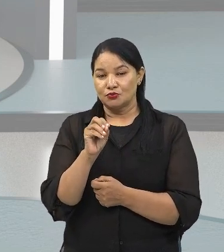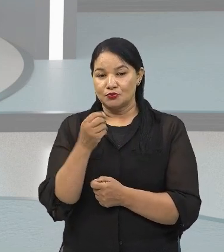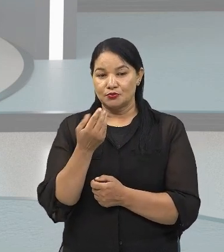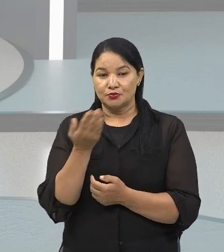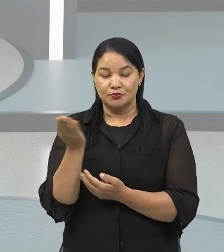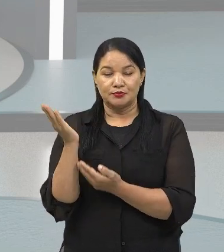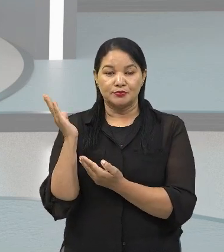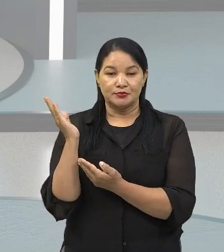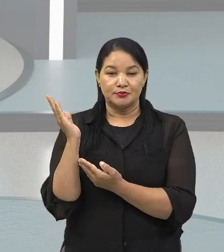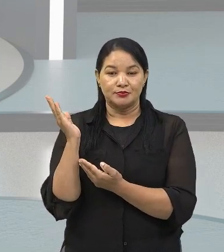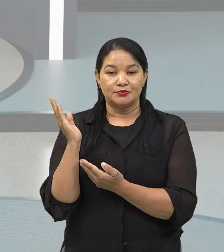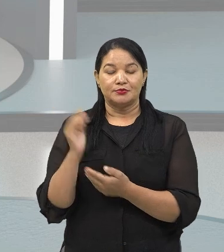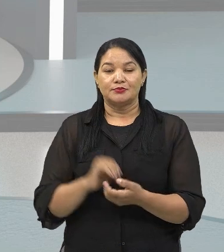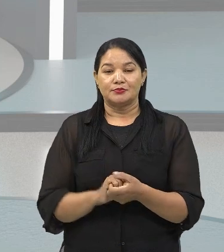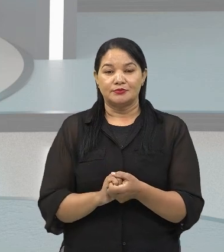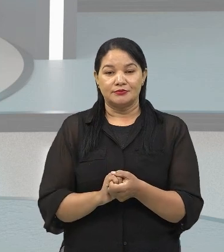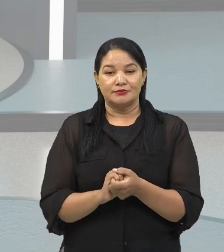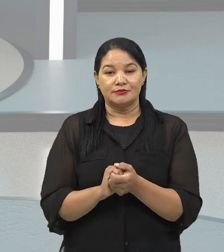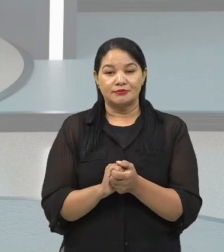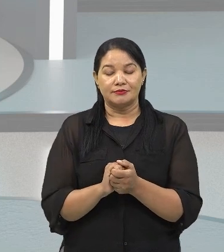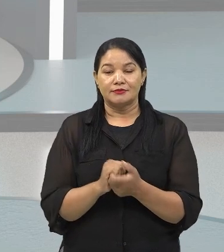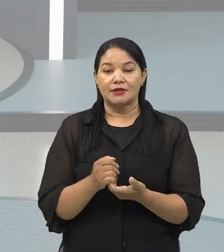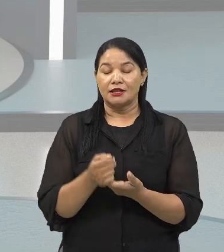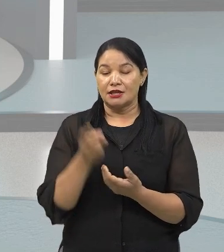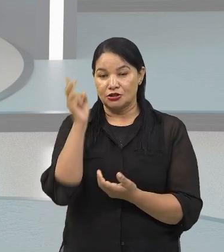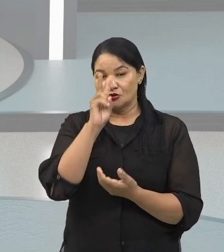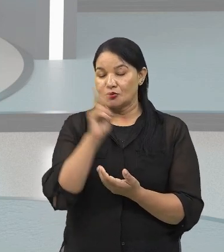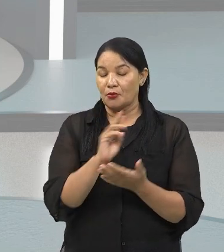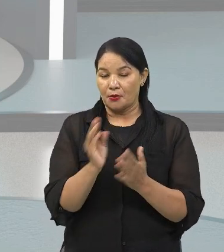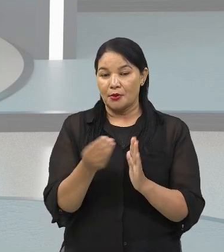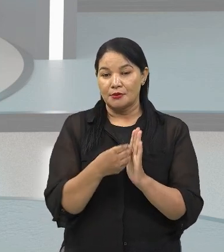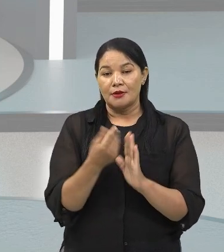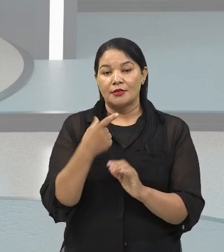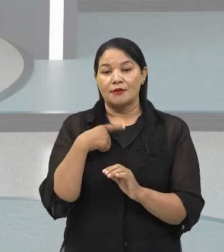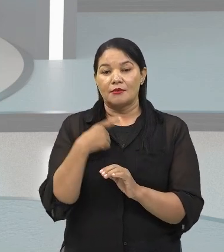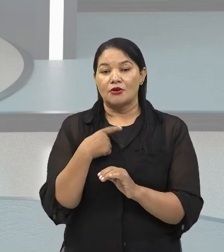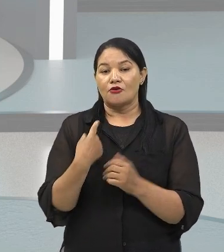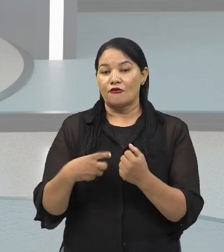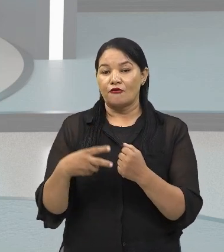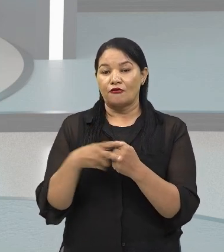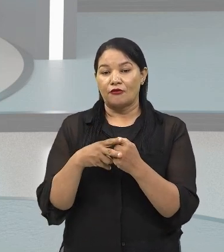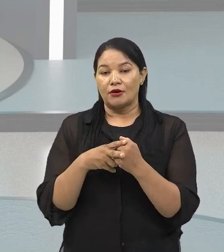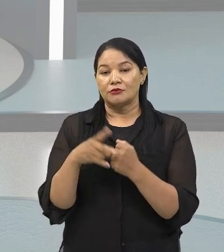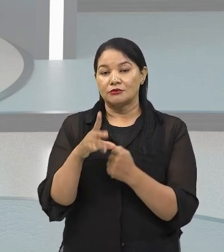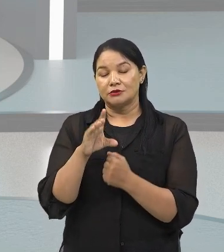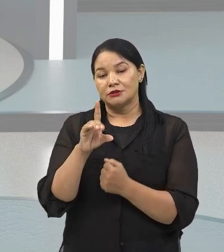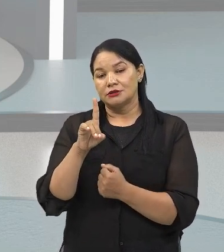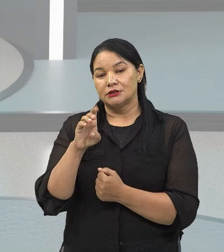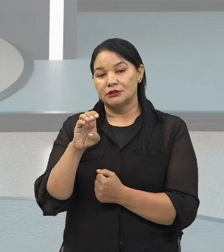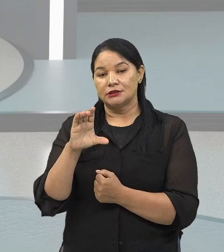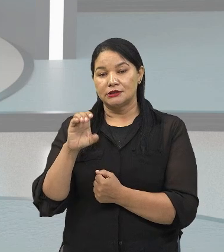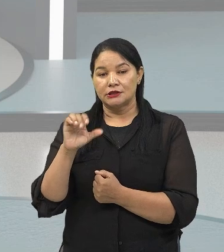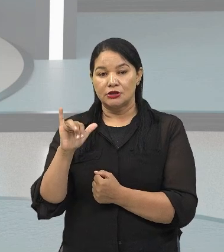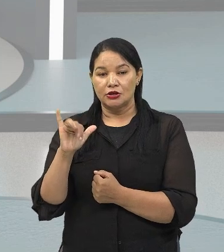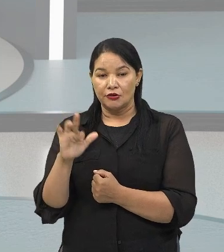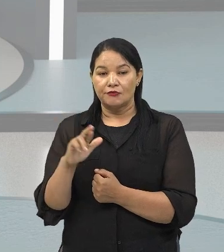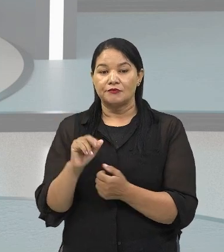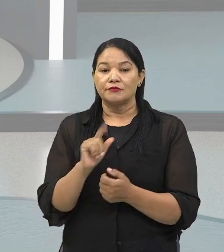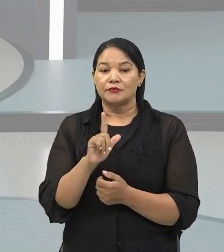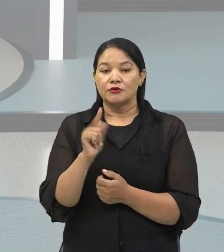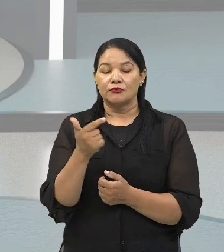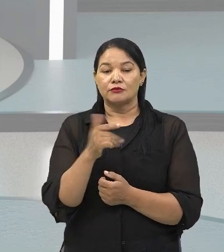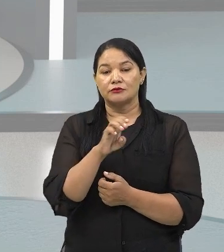ele apareceu lá na charla, né? Del verbo decir, completamente regular. Escrito,